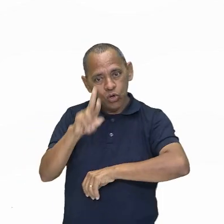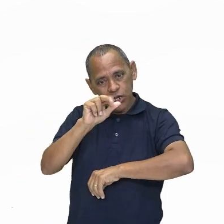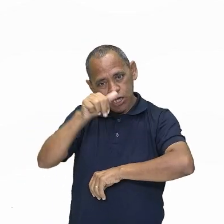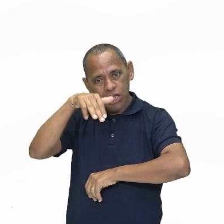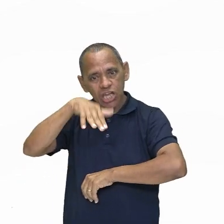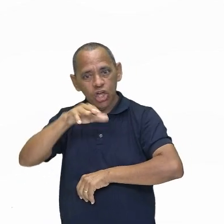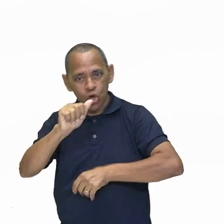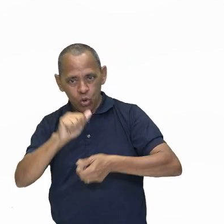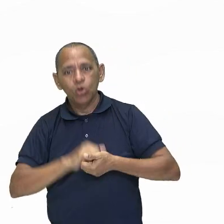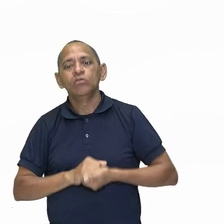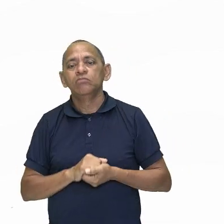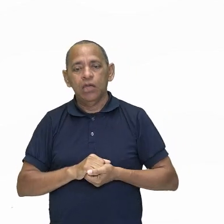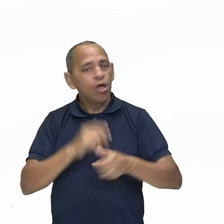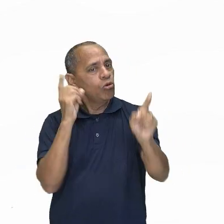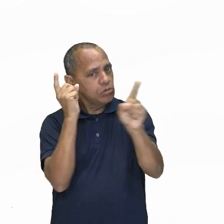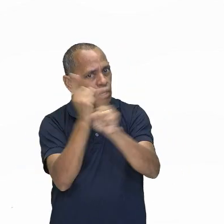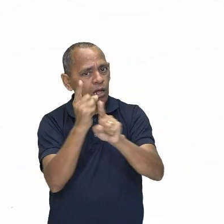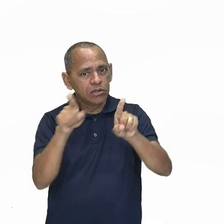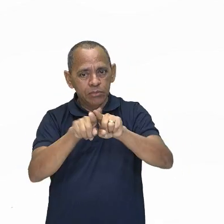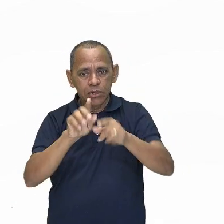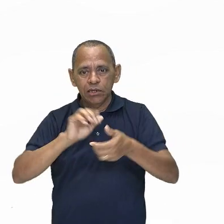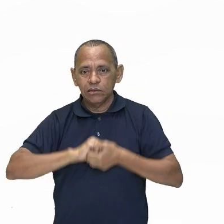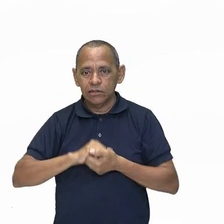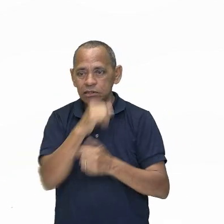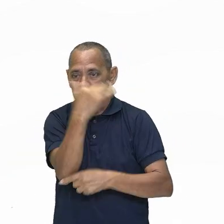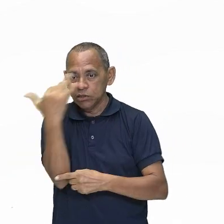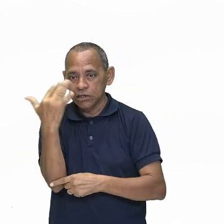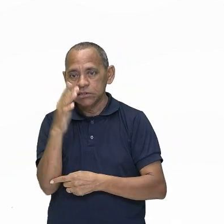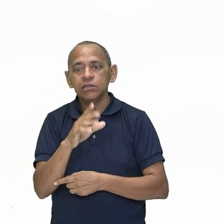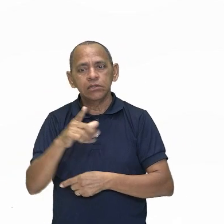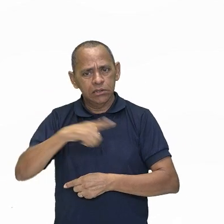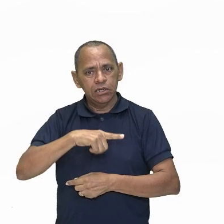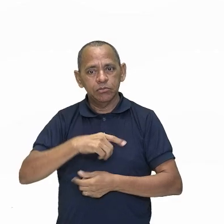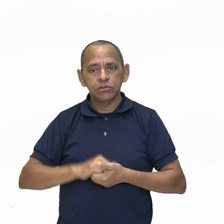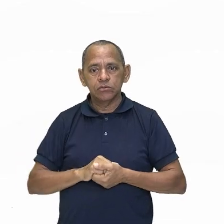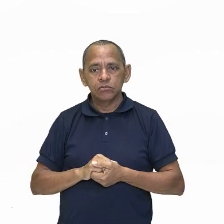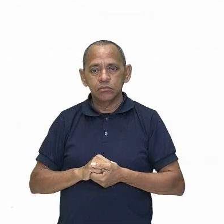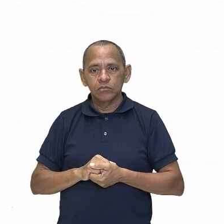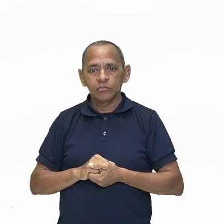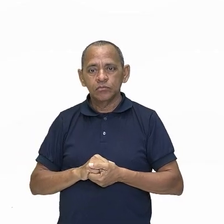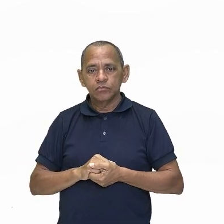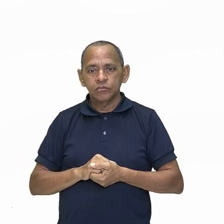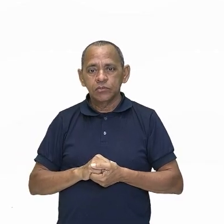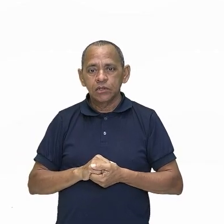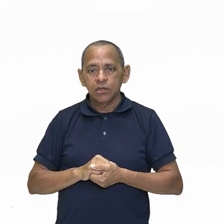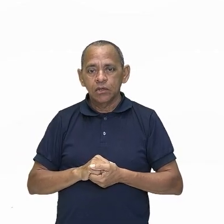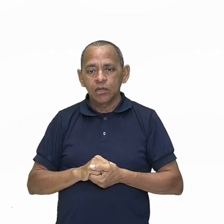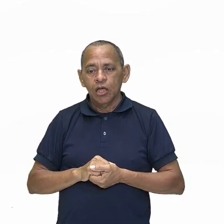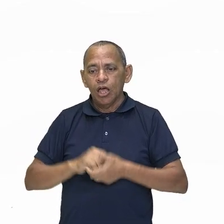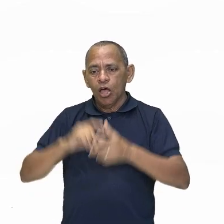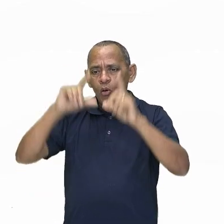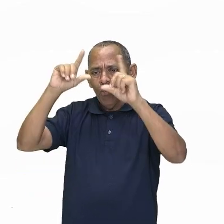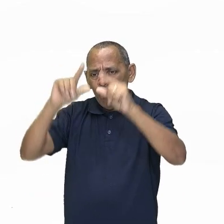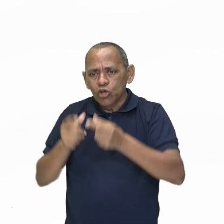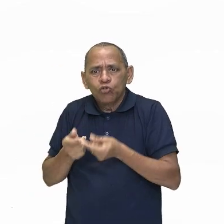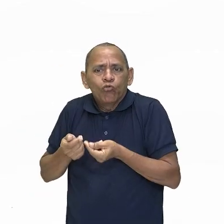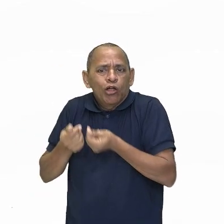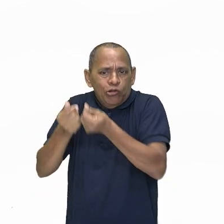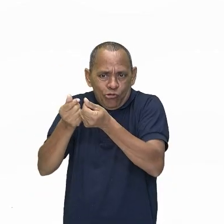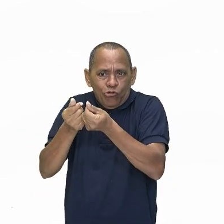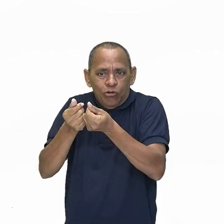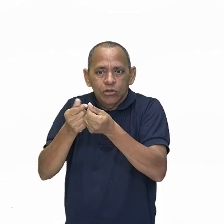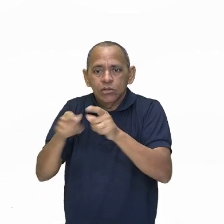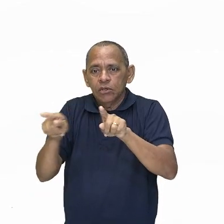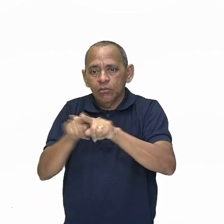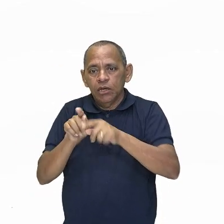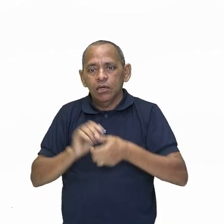finito, mas nós temos bastante. Outra, baixo custo de operação das usinas nucleares,